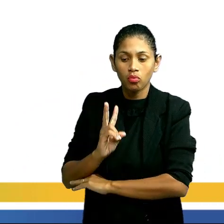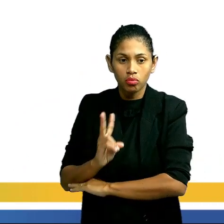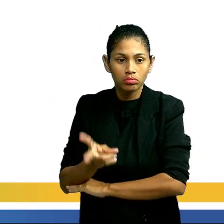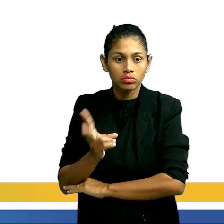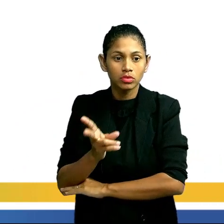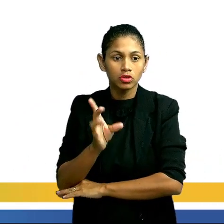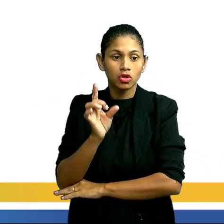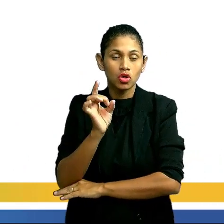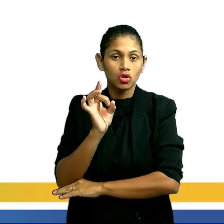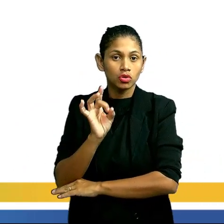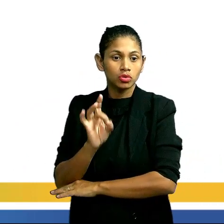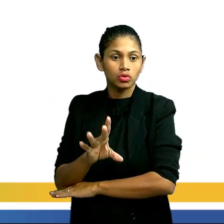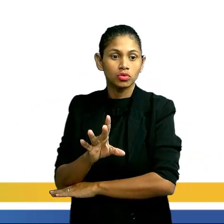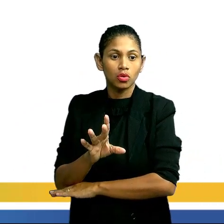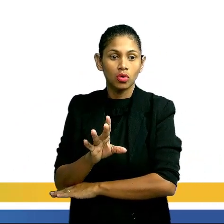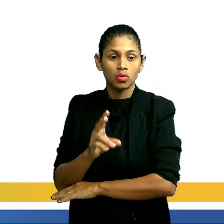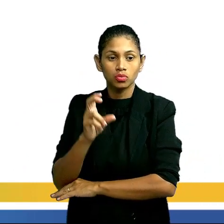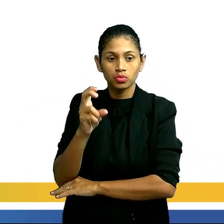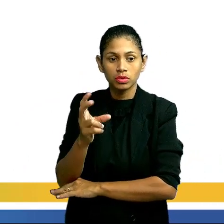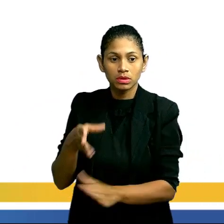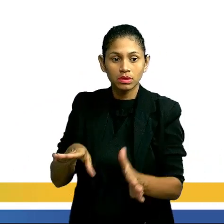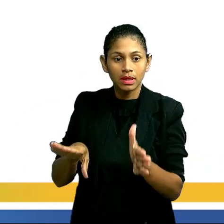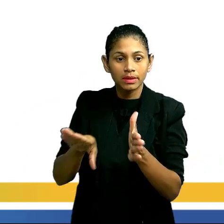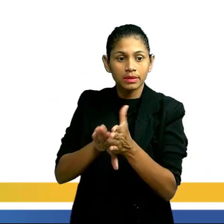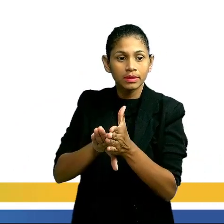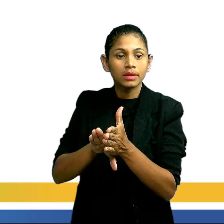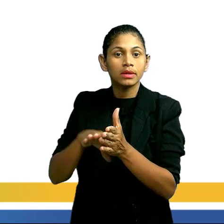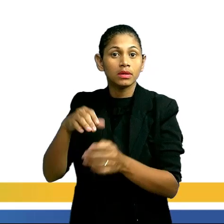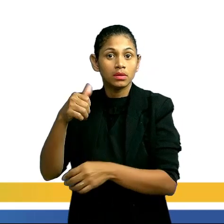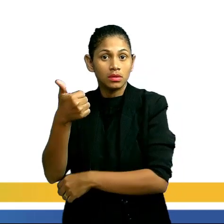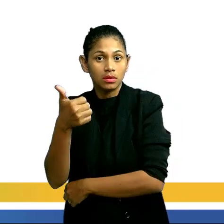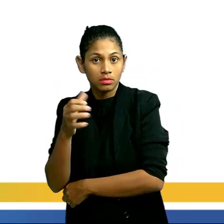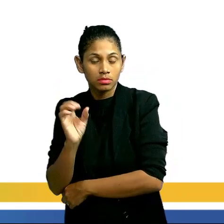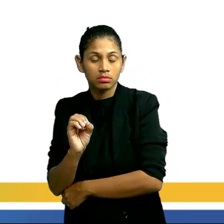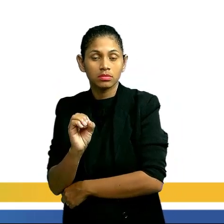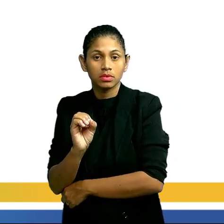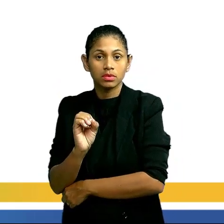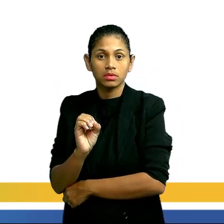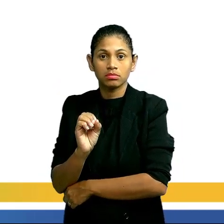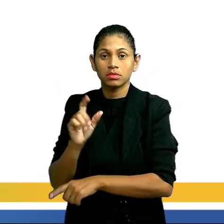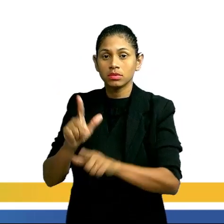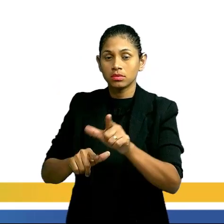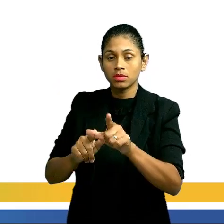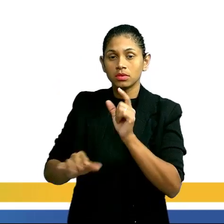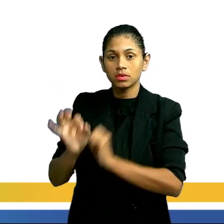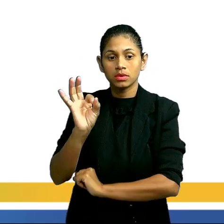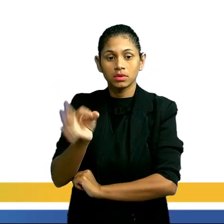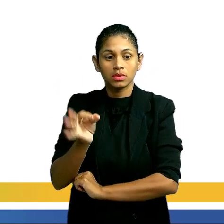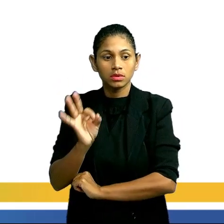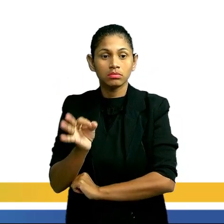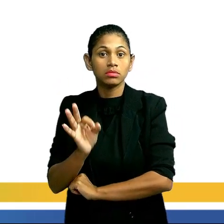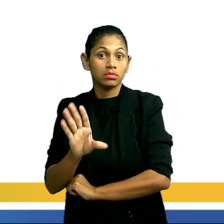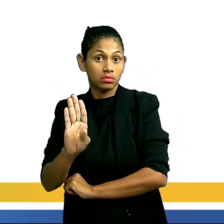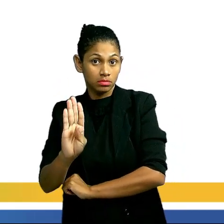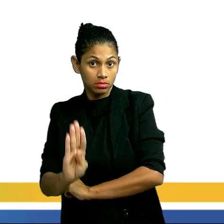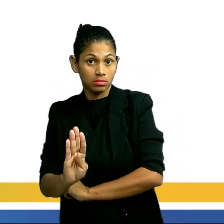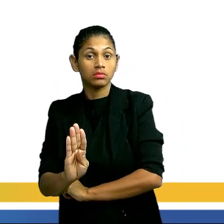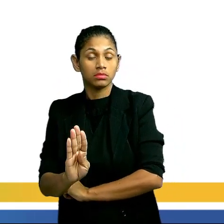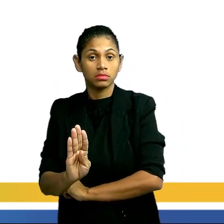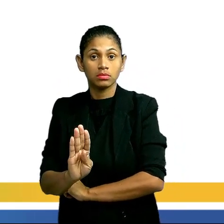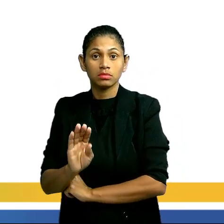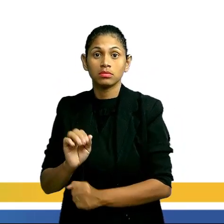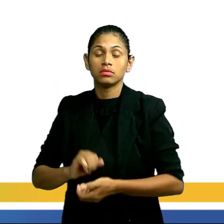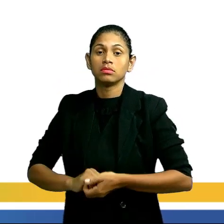10, ok? Em ambos. Por isso, a alternativa correta vai ser a alternativa B,